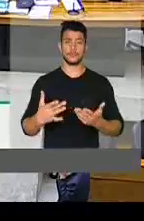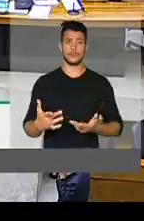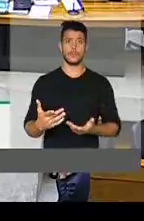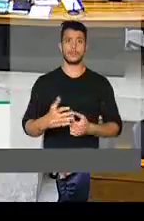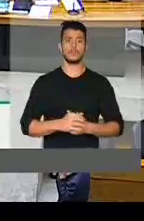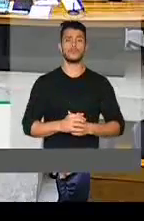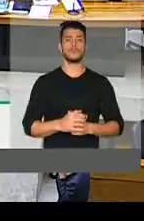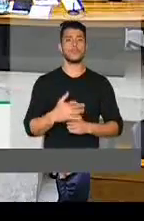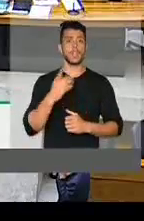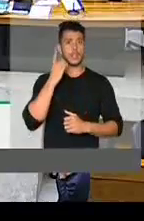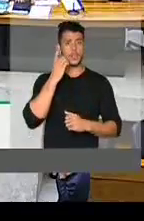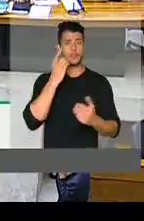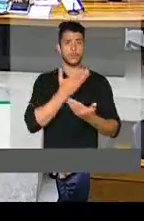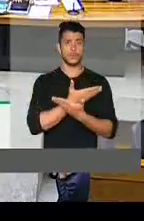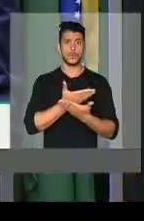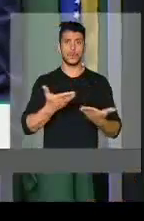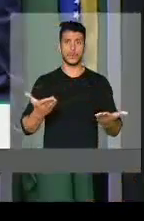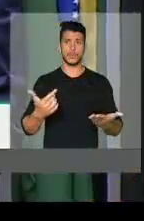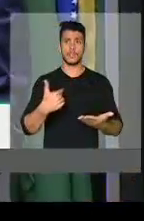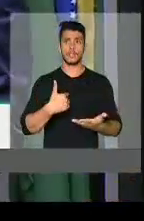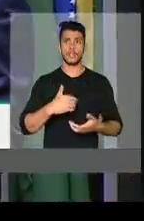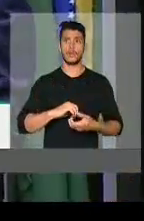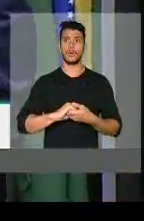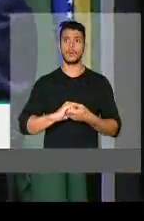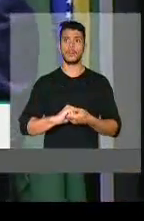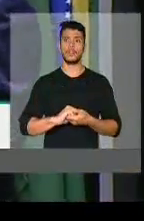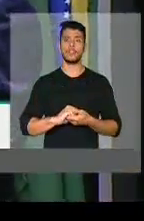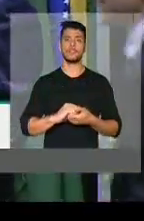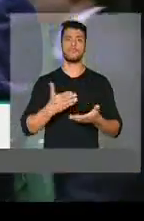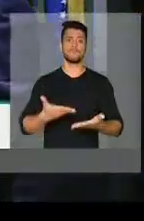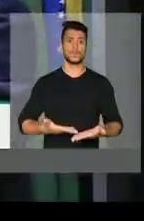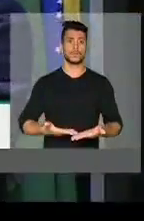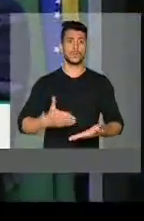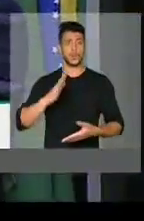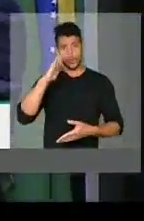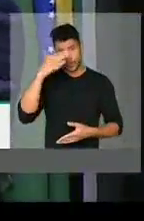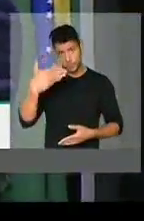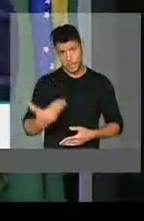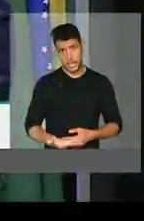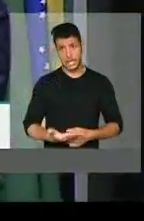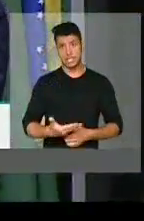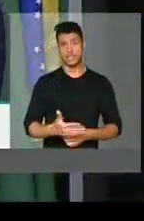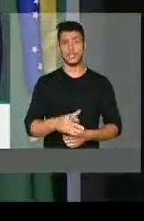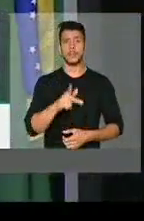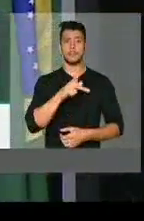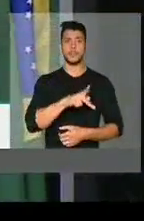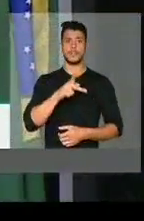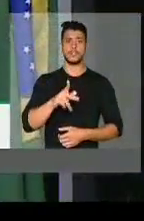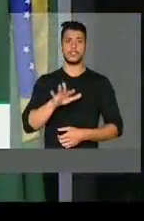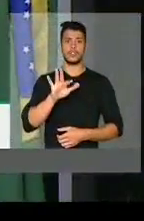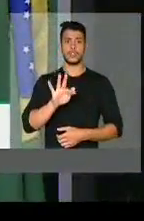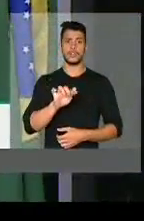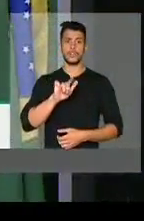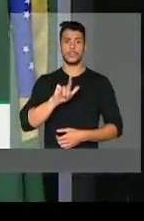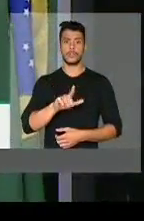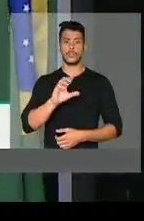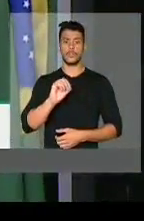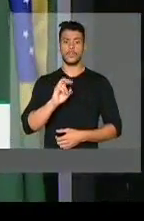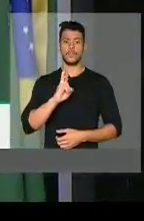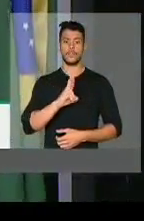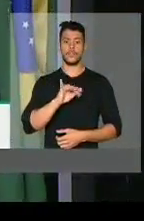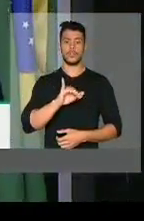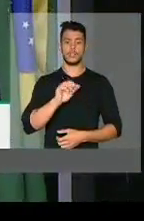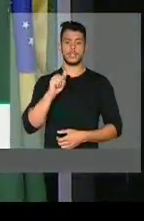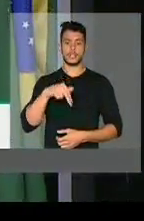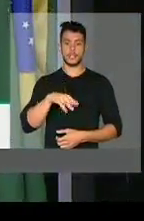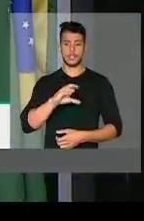deputados, quero homenagear desta tribuna o professor Floriano de Azevedo Marques, titular do Departamento de Direito